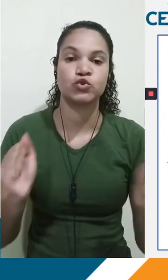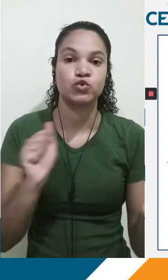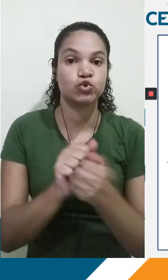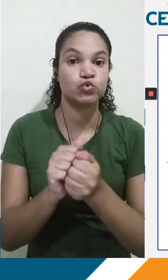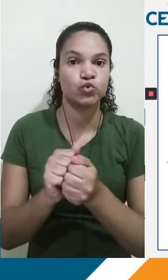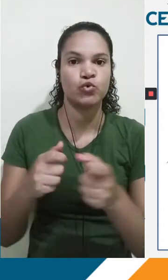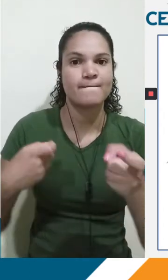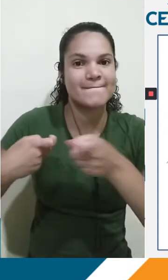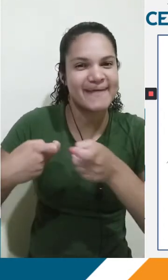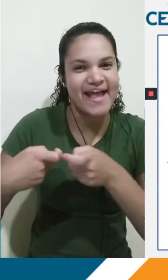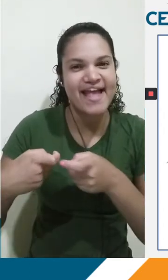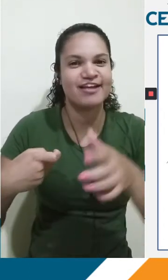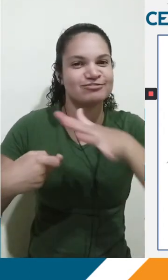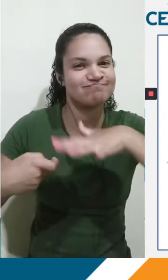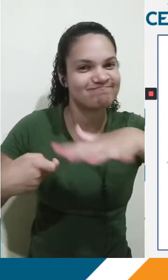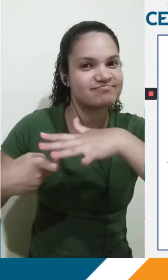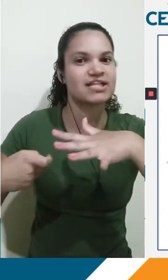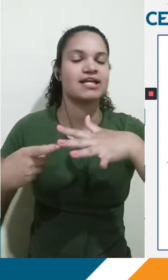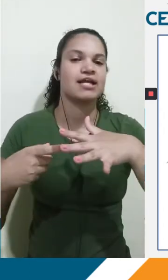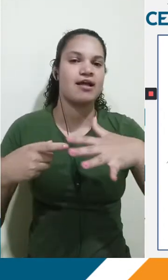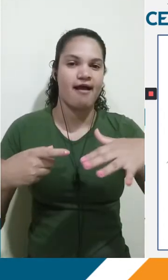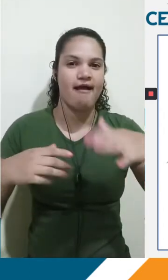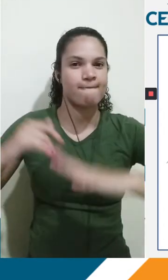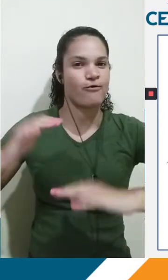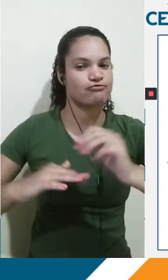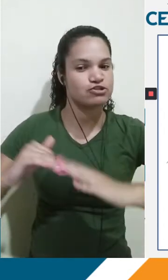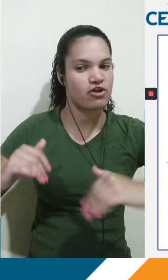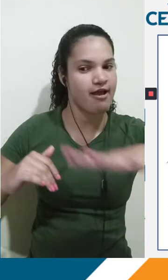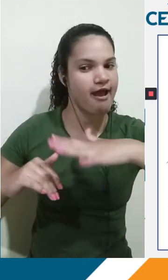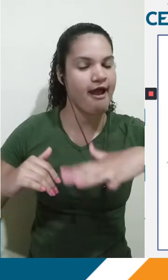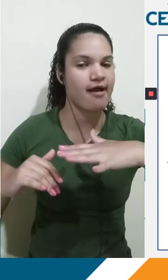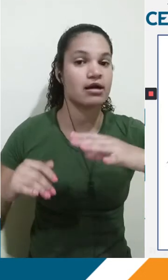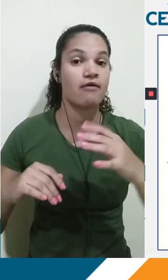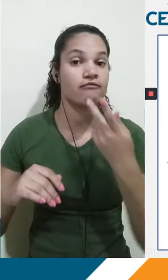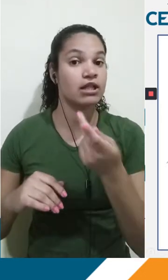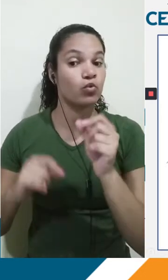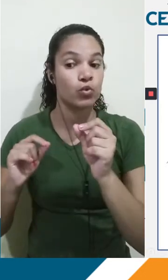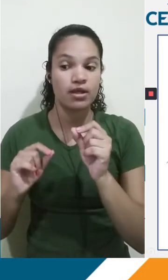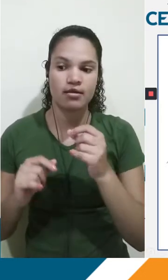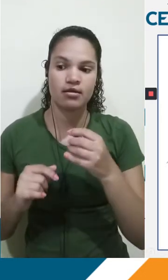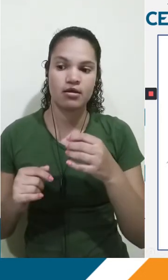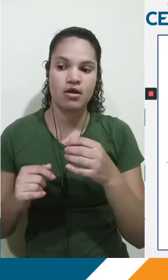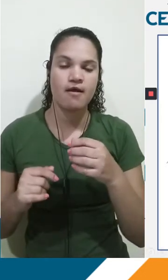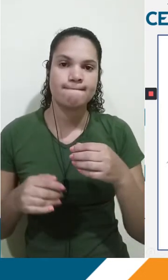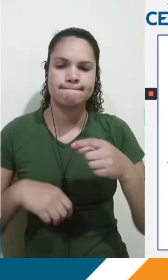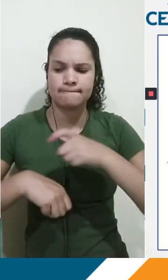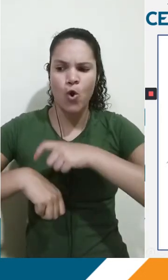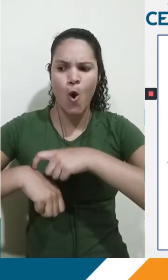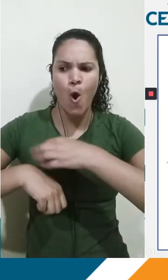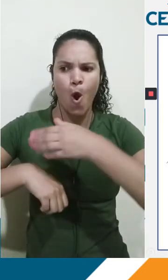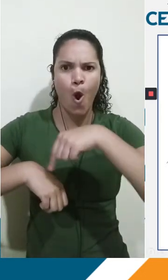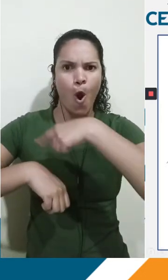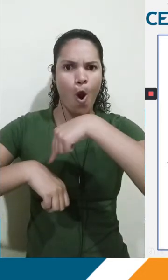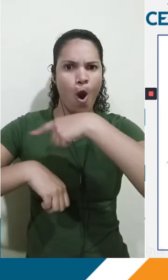junto com médicos, com nutricionistas, do chamado jejum intermitente. Por exemplo, você fica muito tempo em